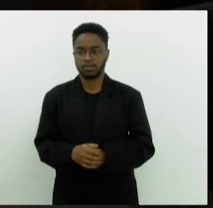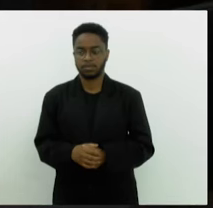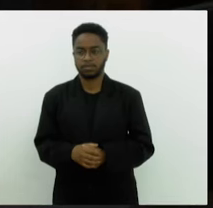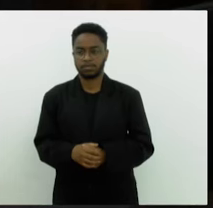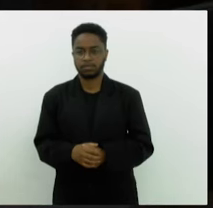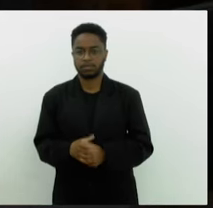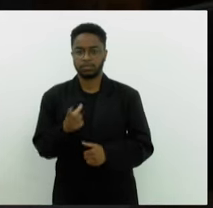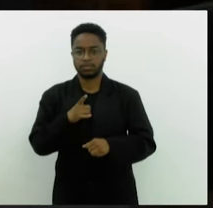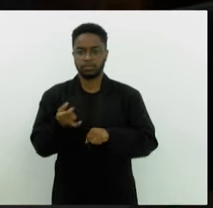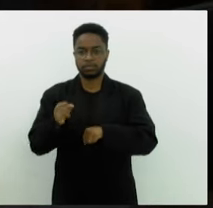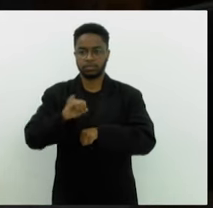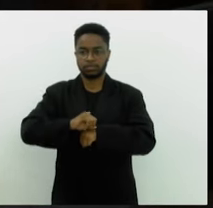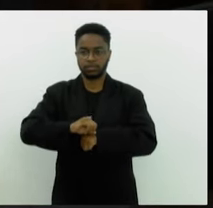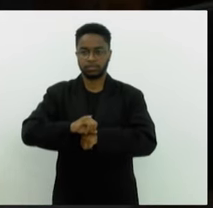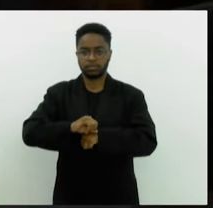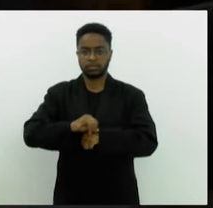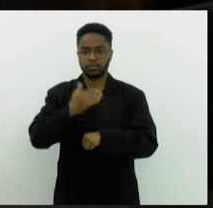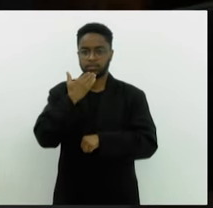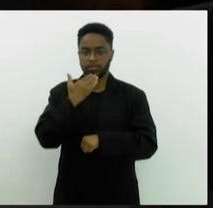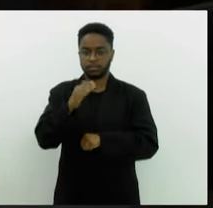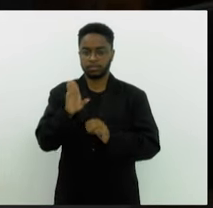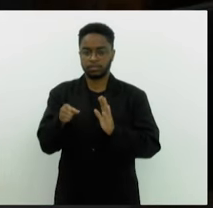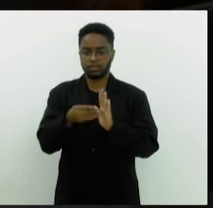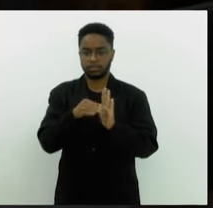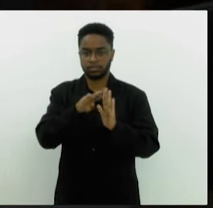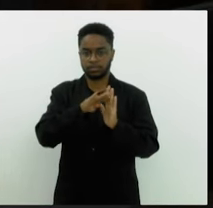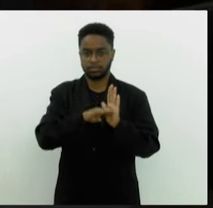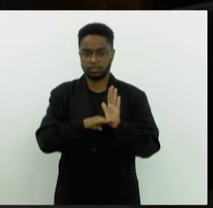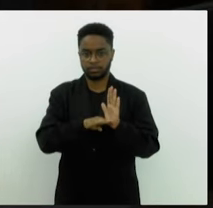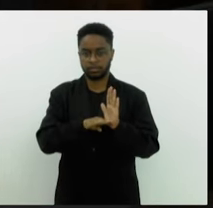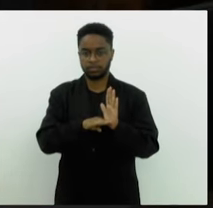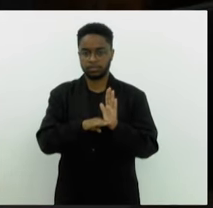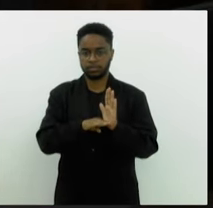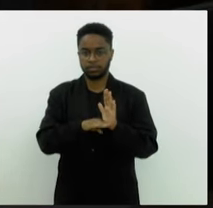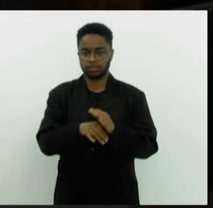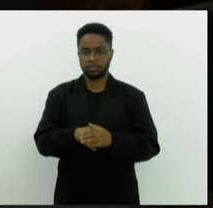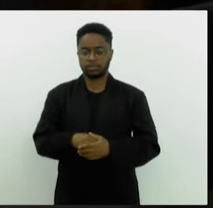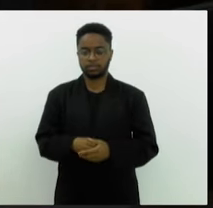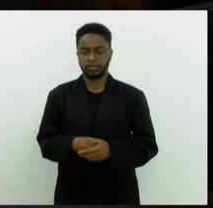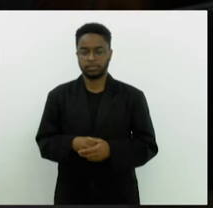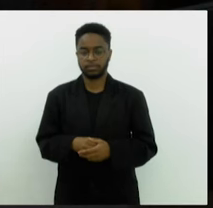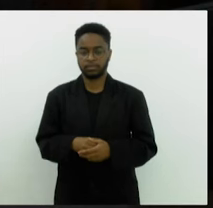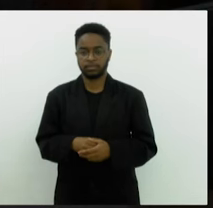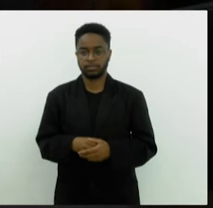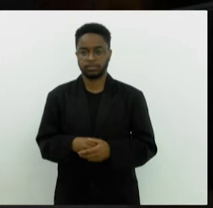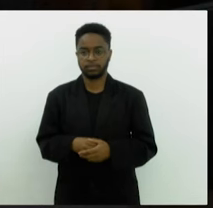Há sobre a mesa o seguinte requerimento: inclusão na pauta,